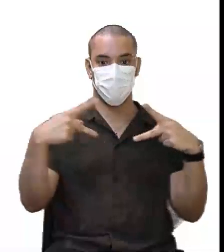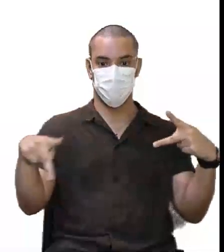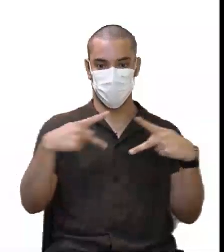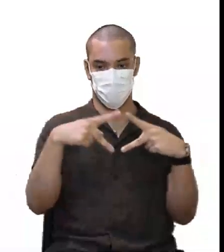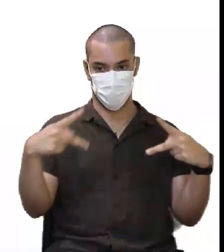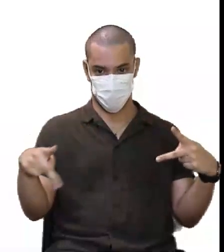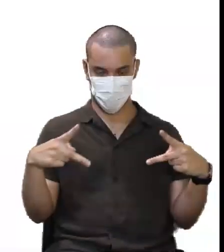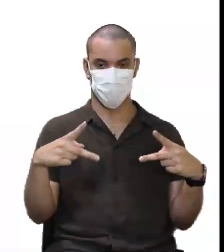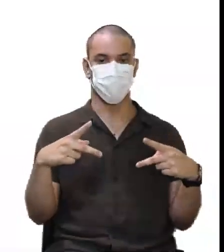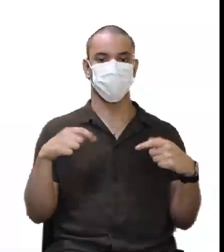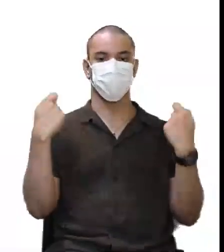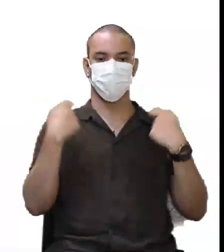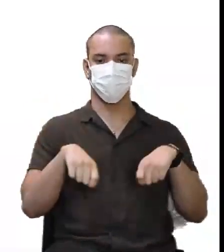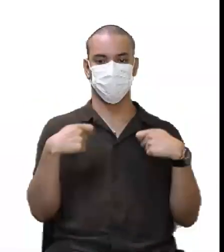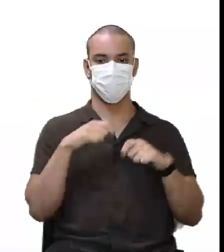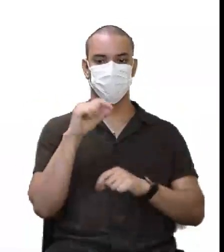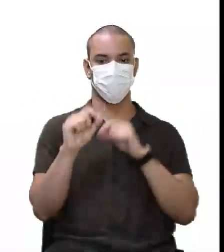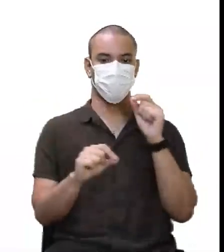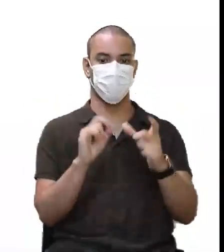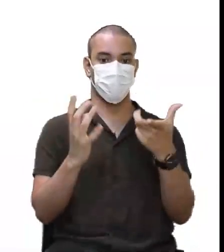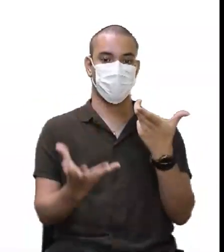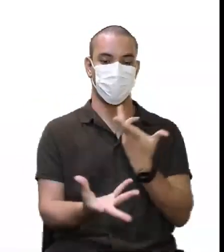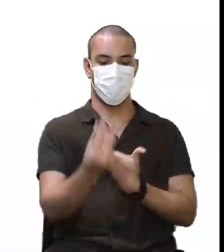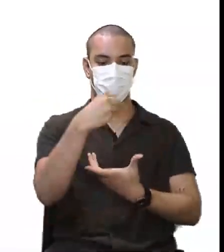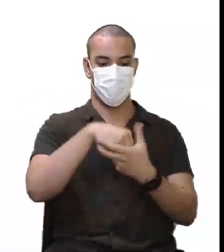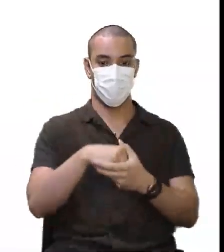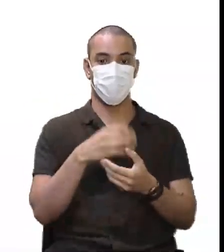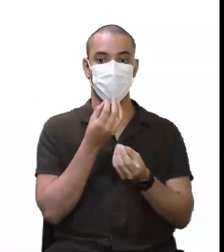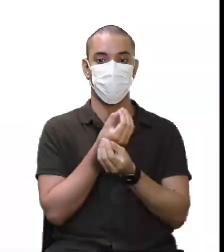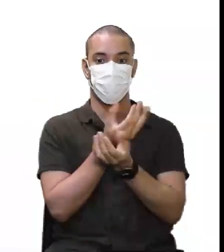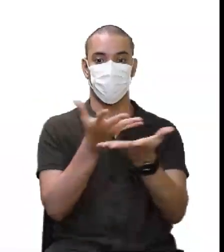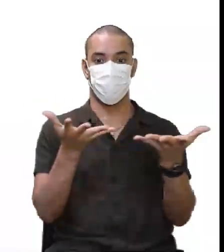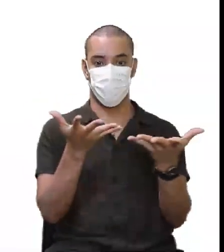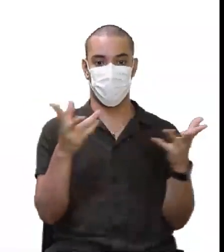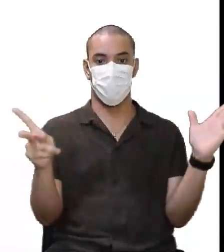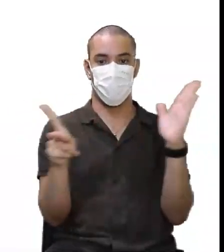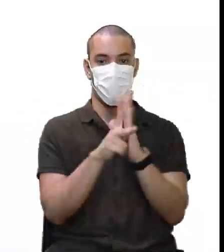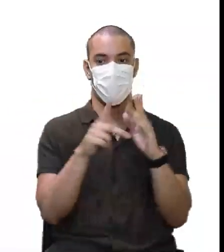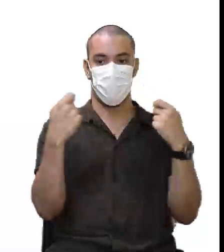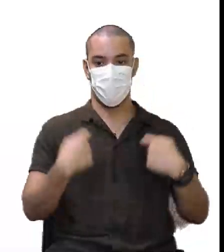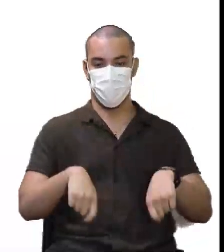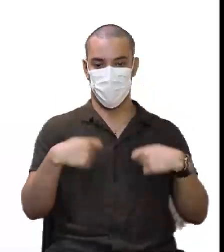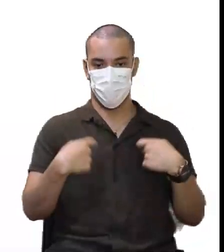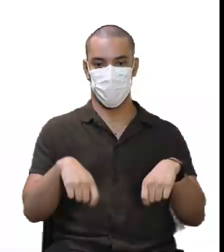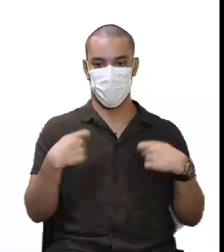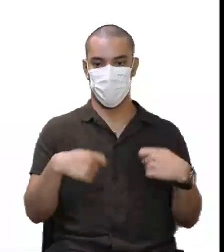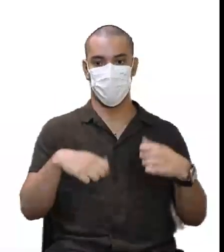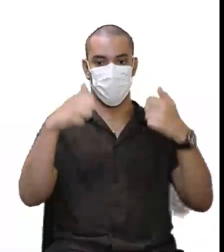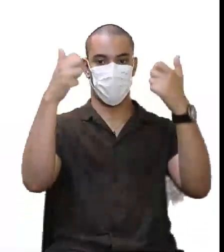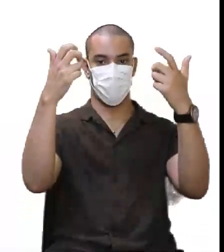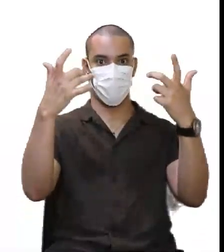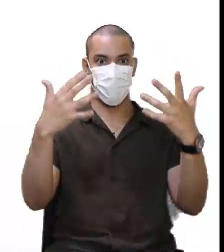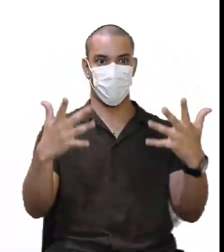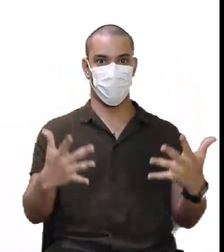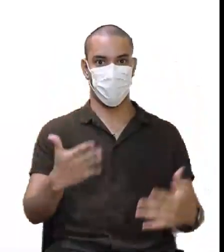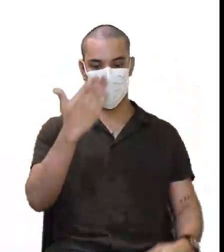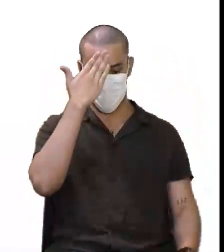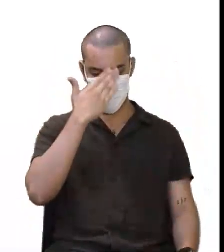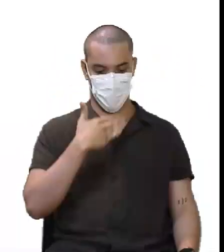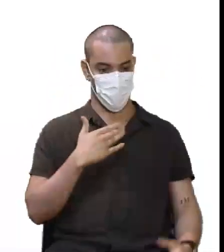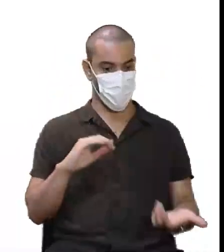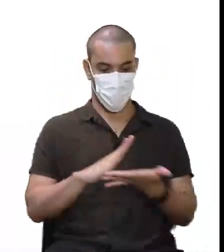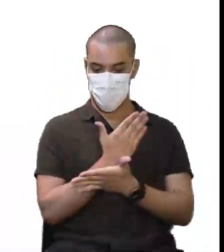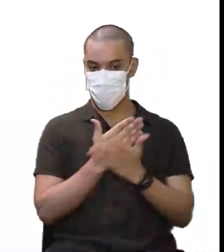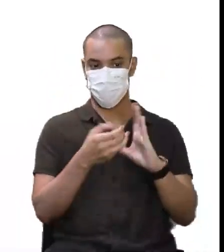São, portanto, necessários para carregar as informações necessárias que vão expressar-se, né, em